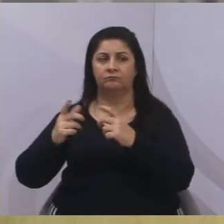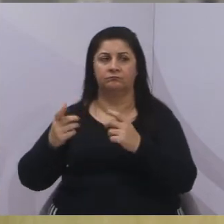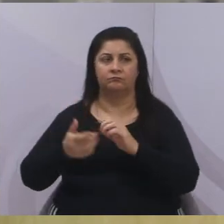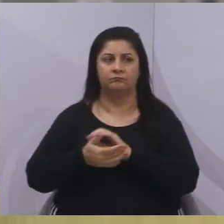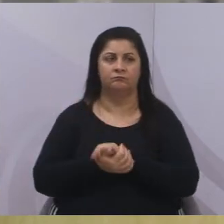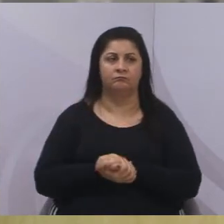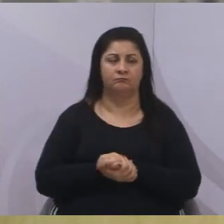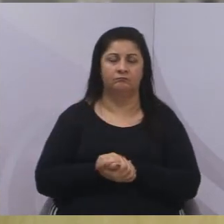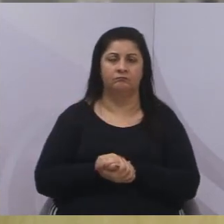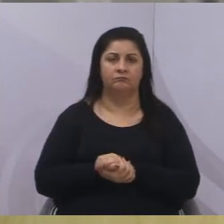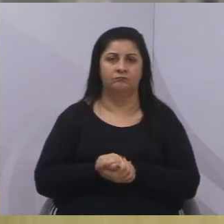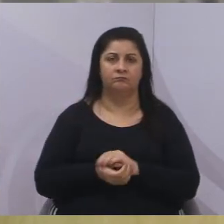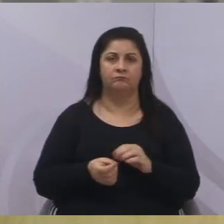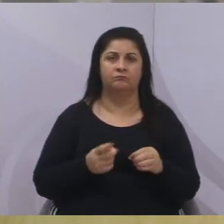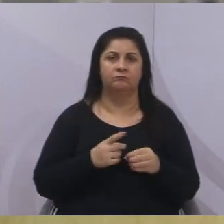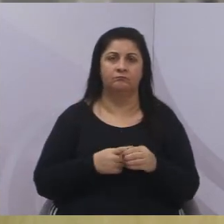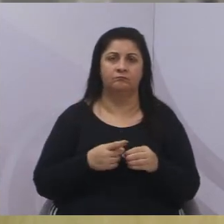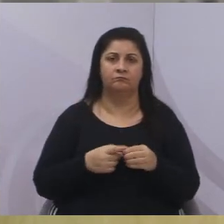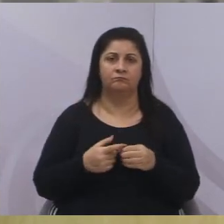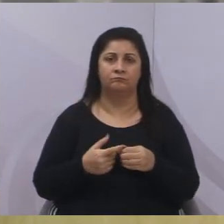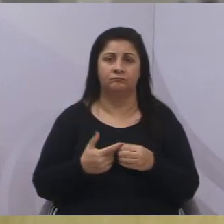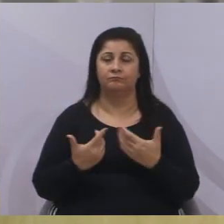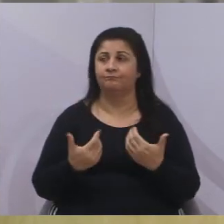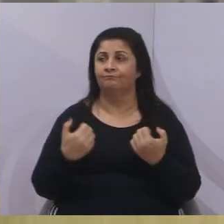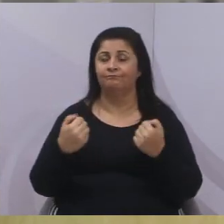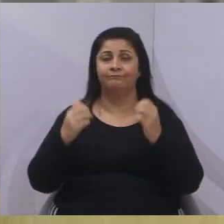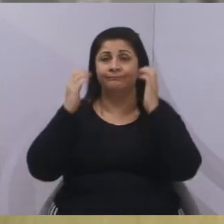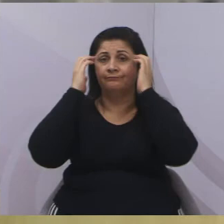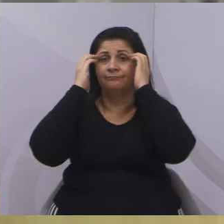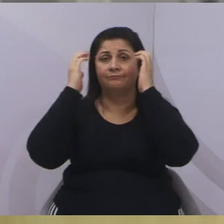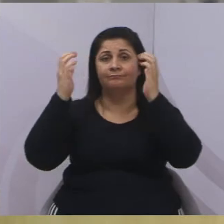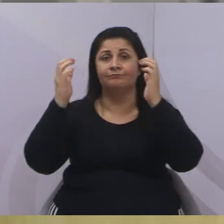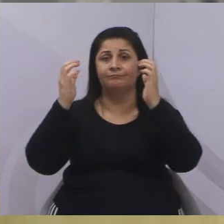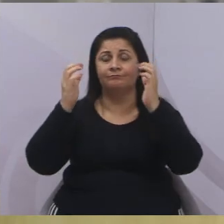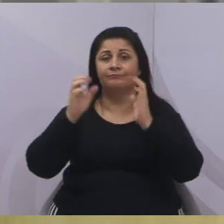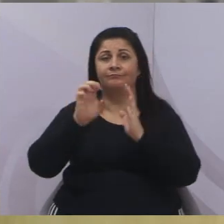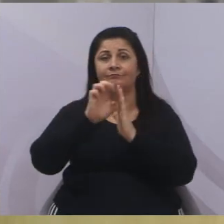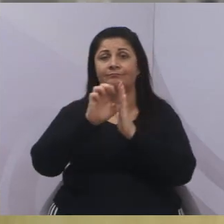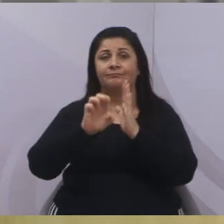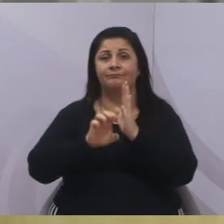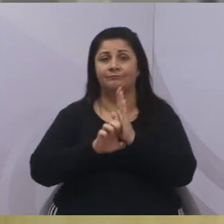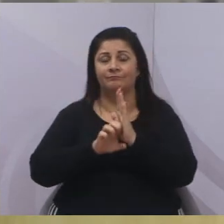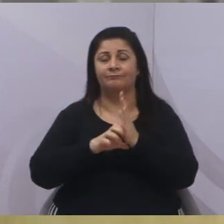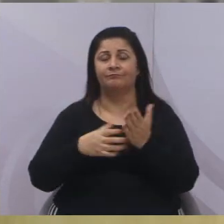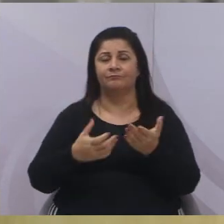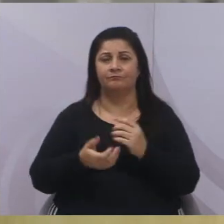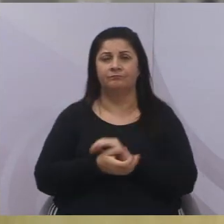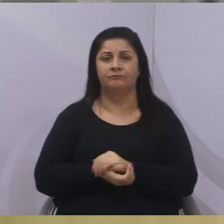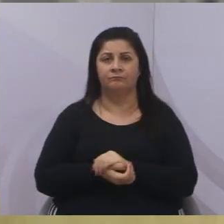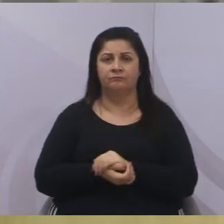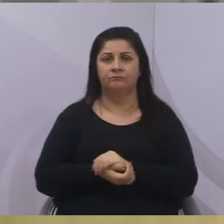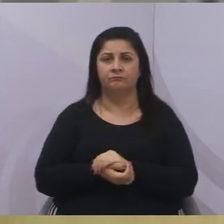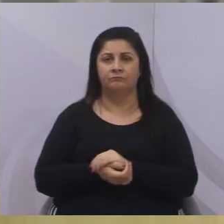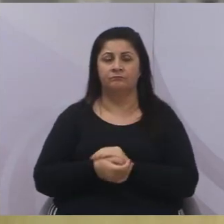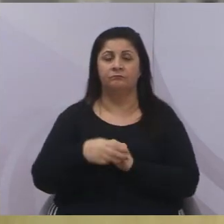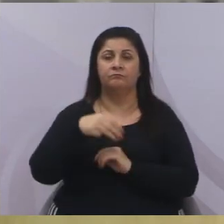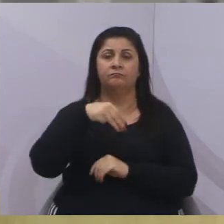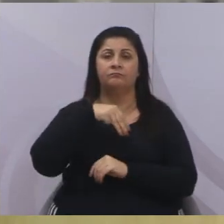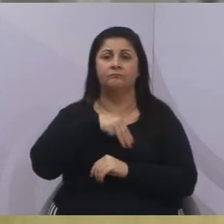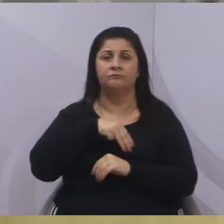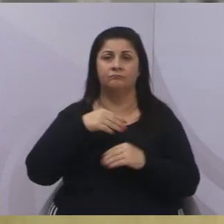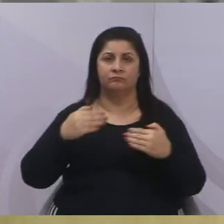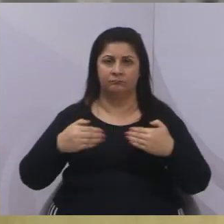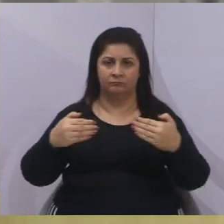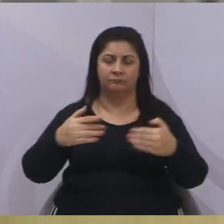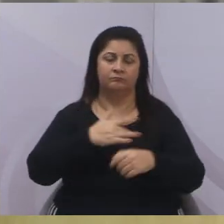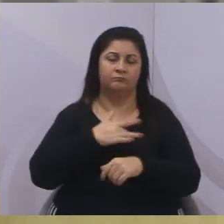o município fica refém dos editais que são abertos pelo Ministério da Saúde, pelo